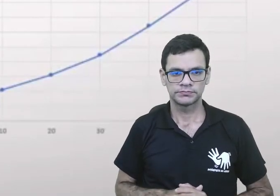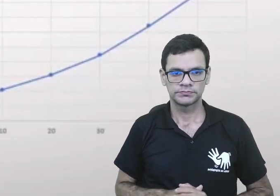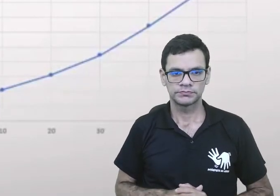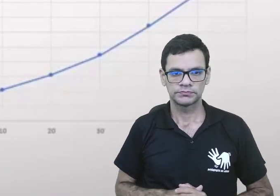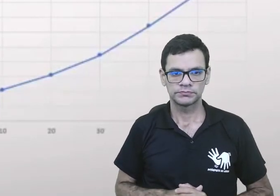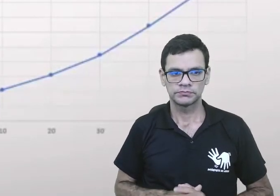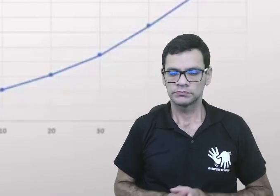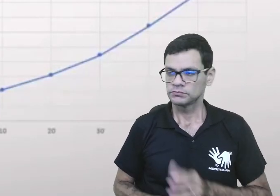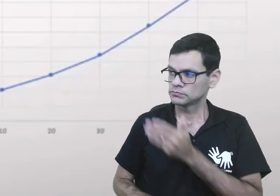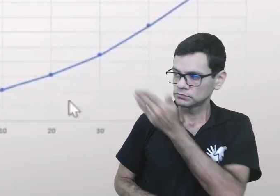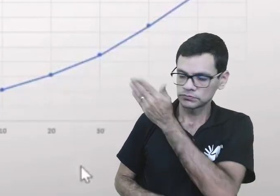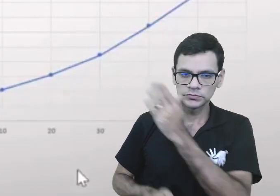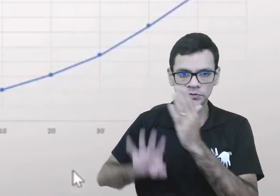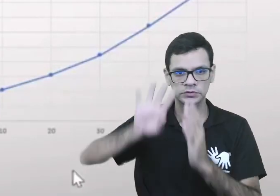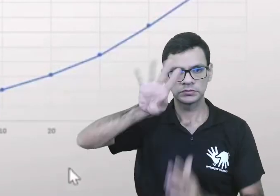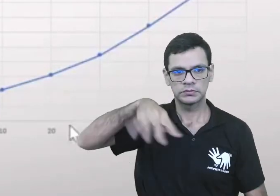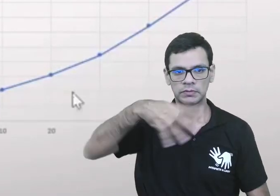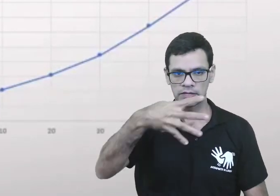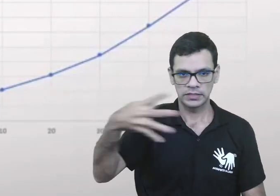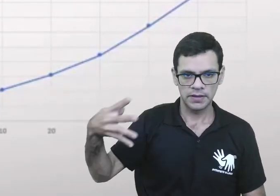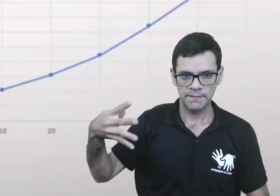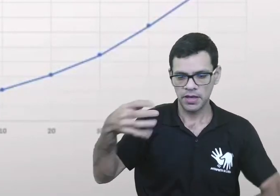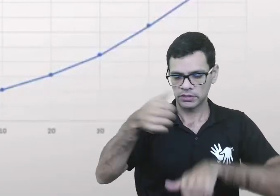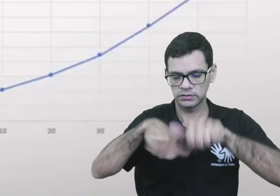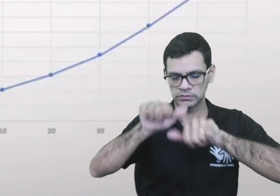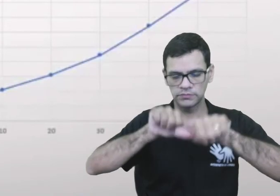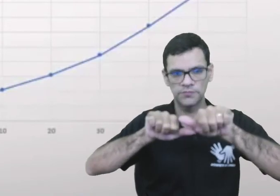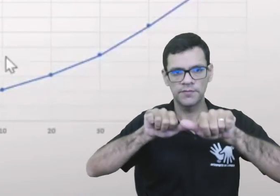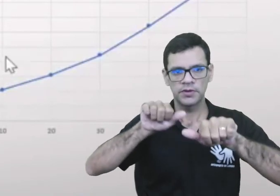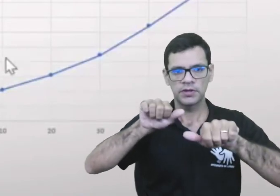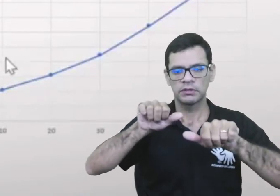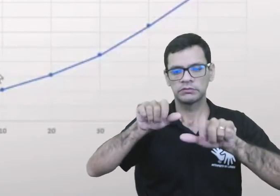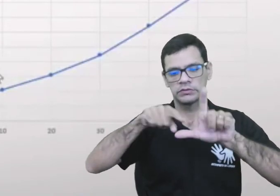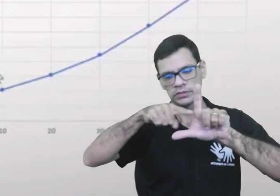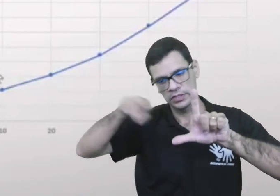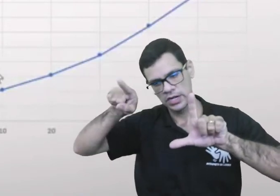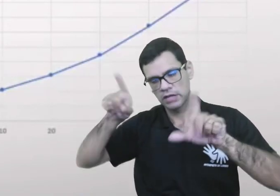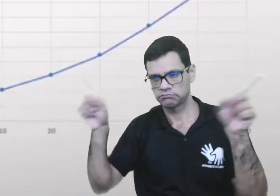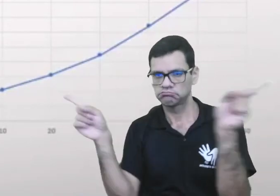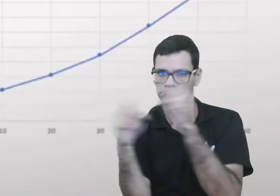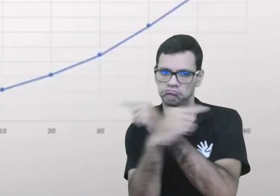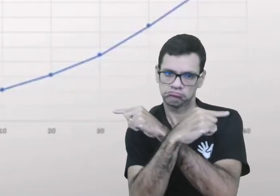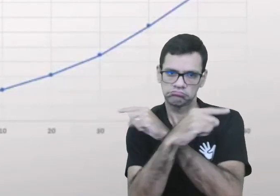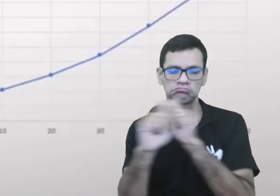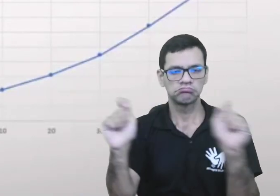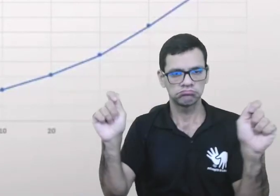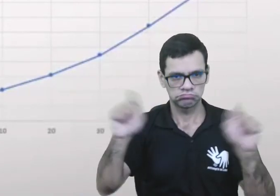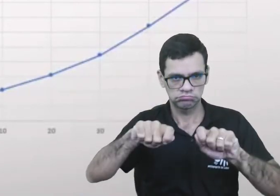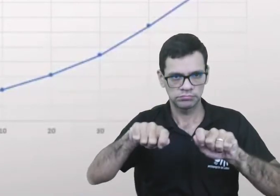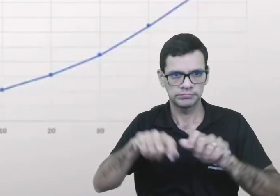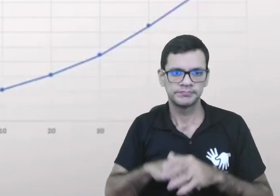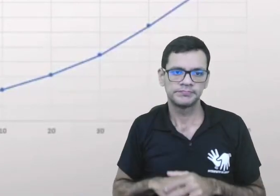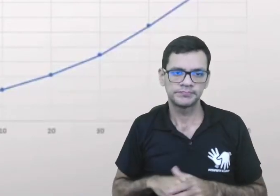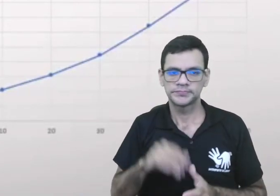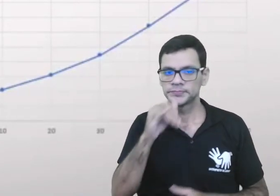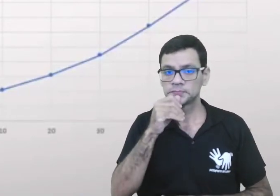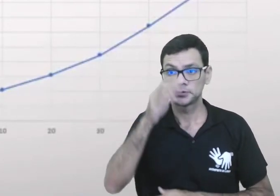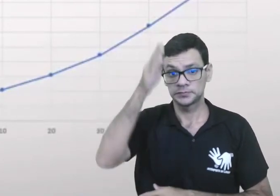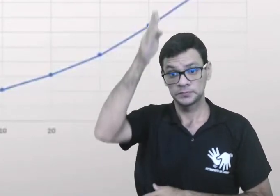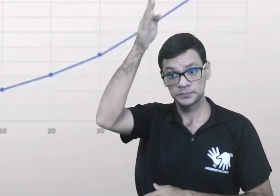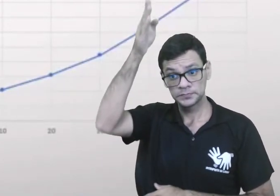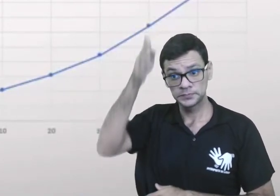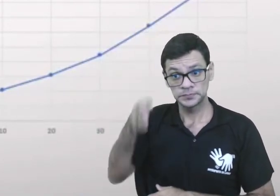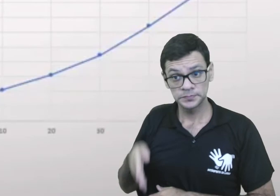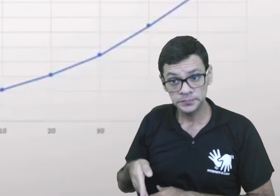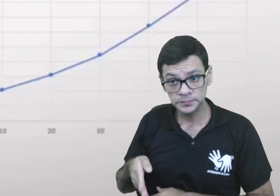aqui eu tenho essa tabela que eu transformei num gráfico e a gente pode ter vice-versa, né? No eixo Y, o que nós